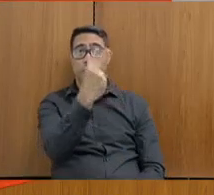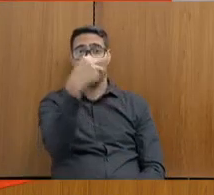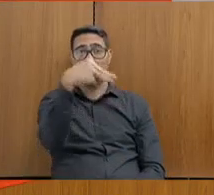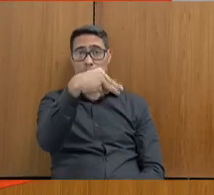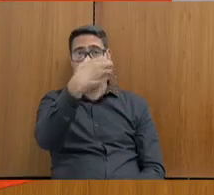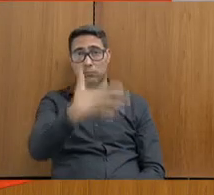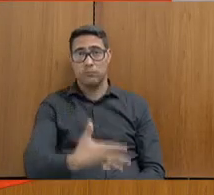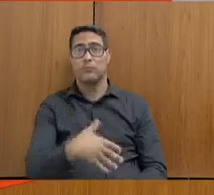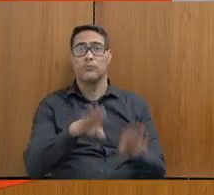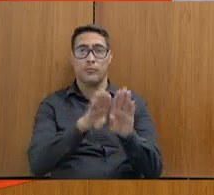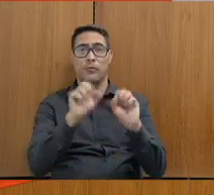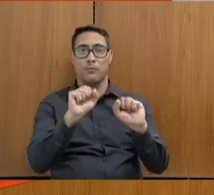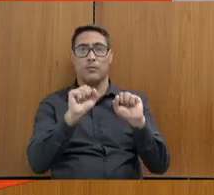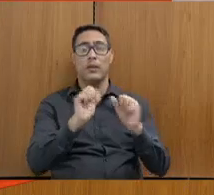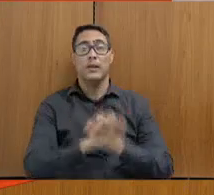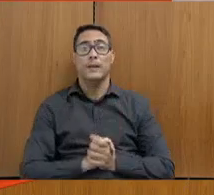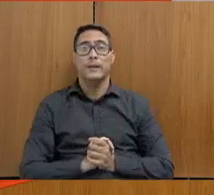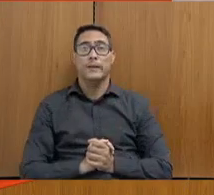finais.